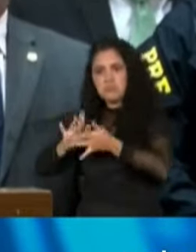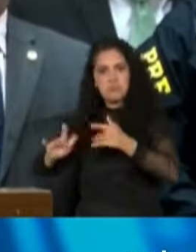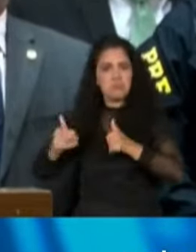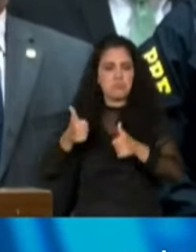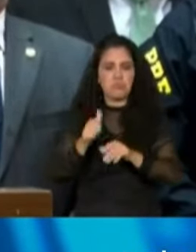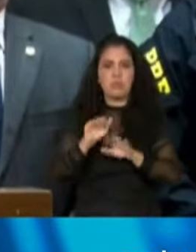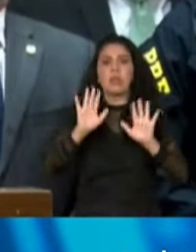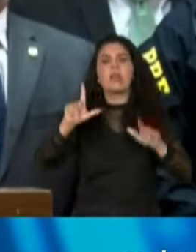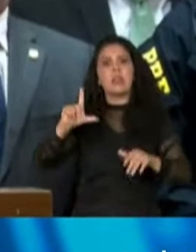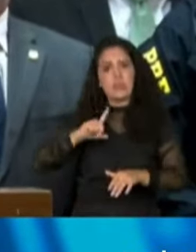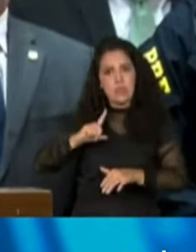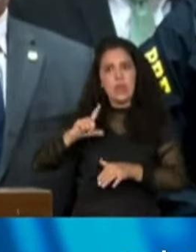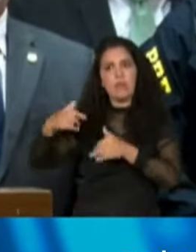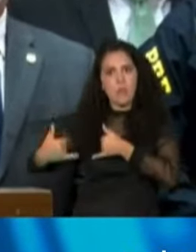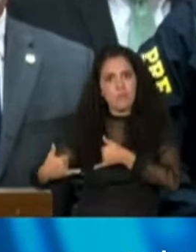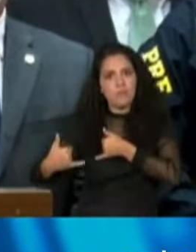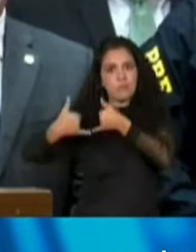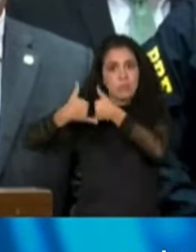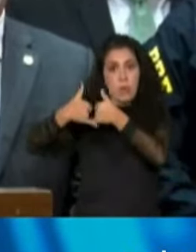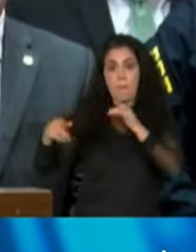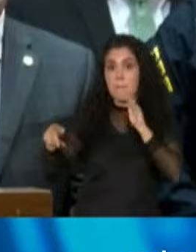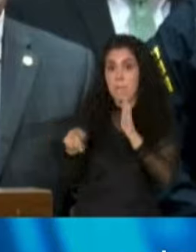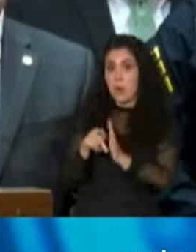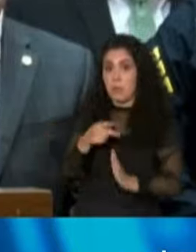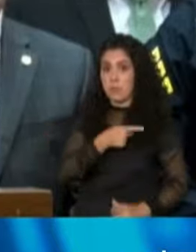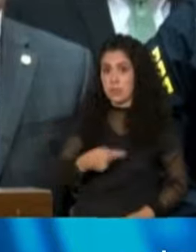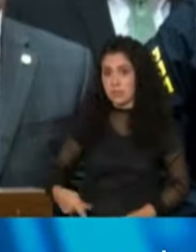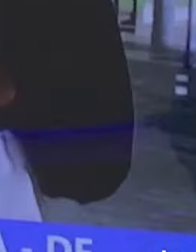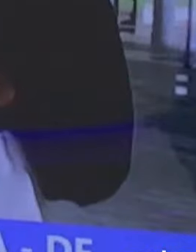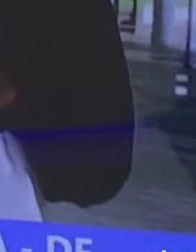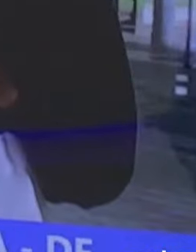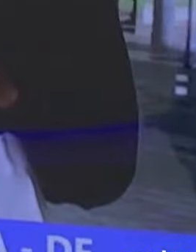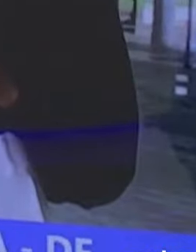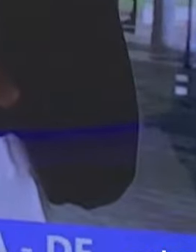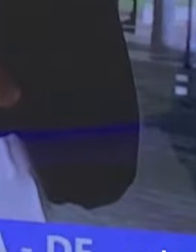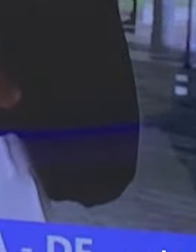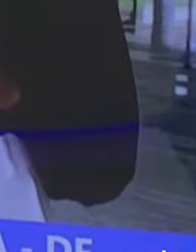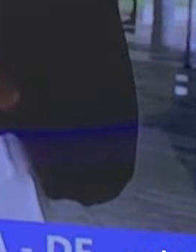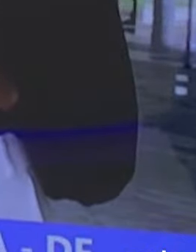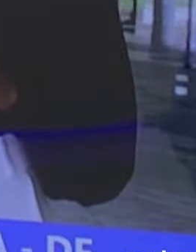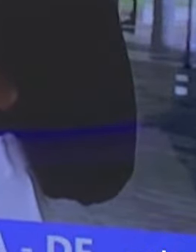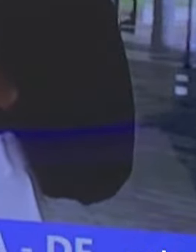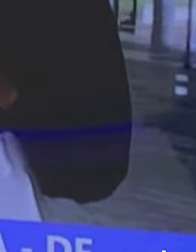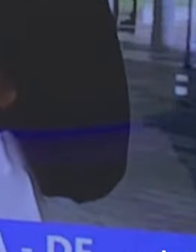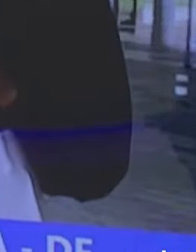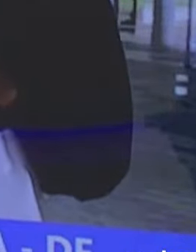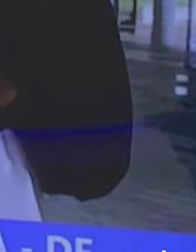chegada dele. Ele estava aí também. Sarruba chegou.